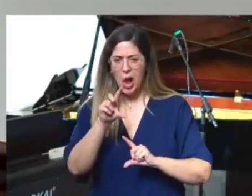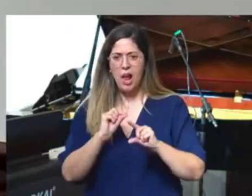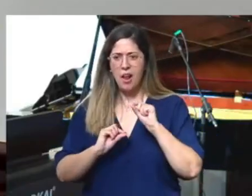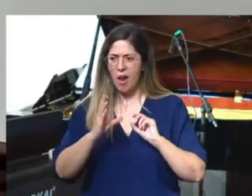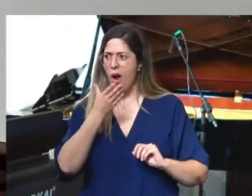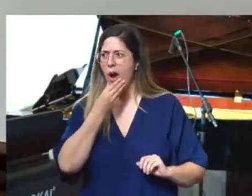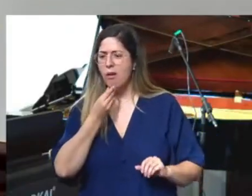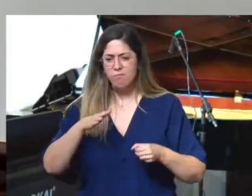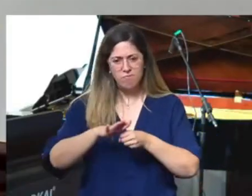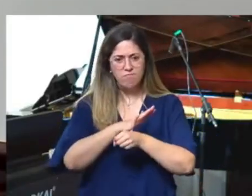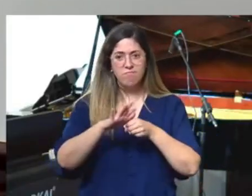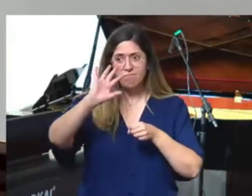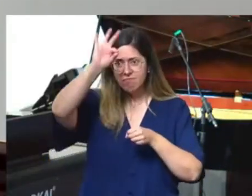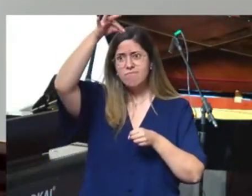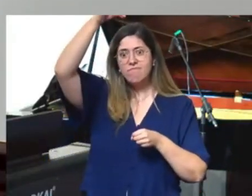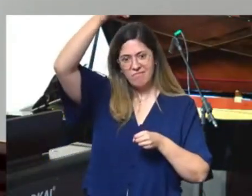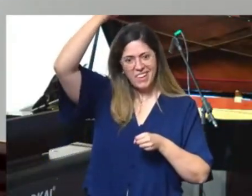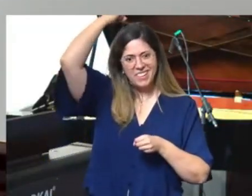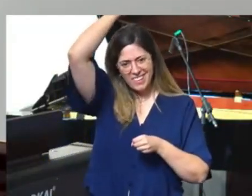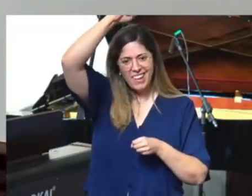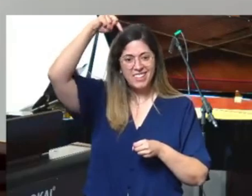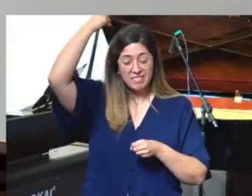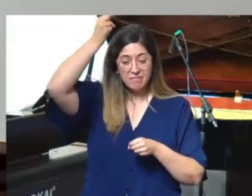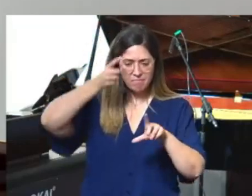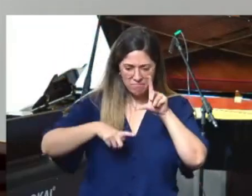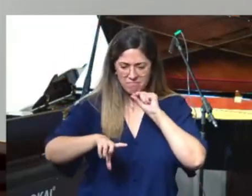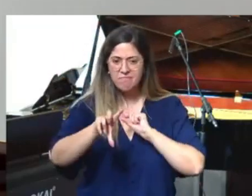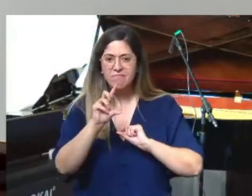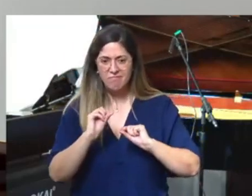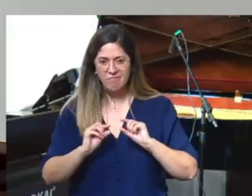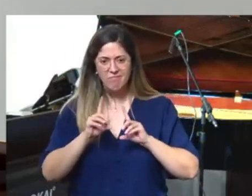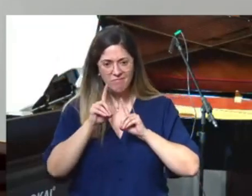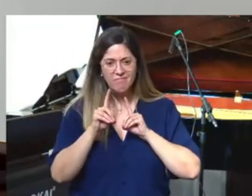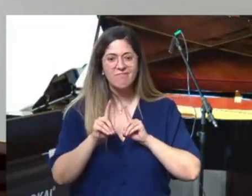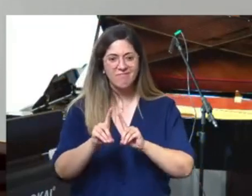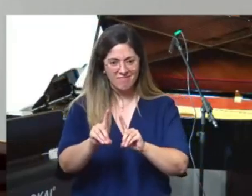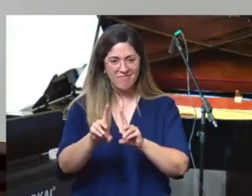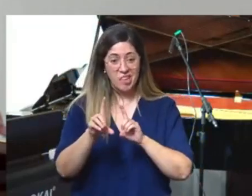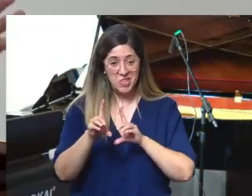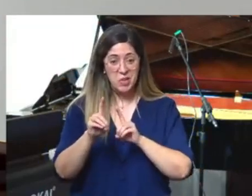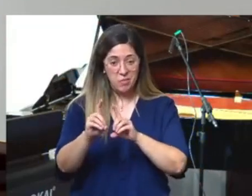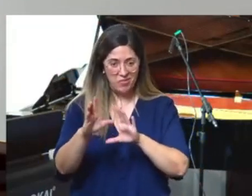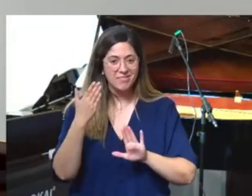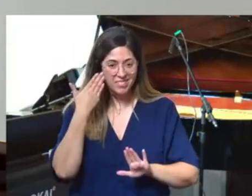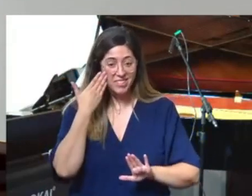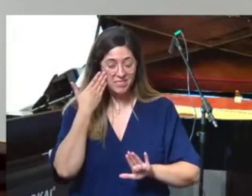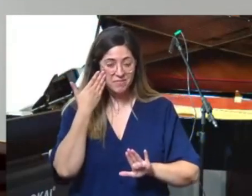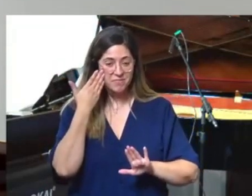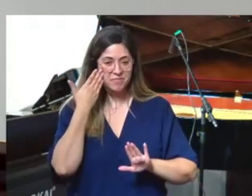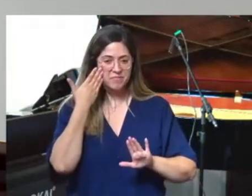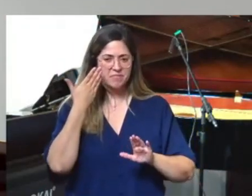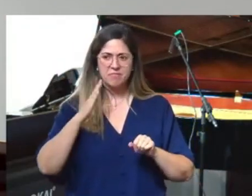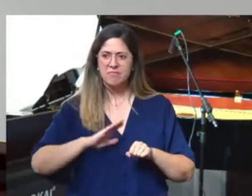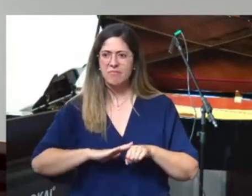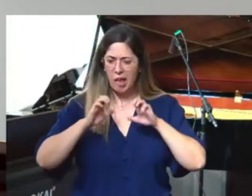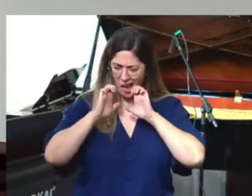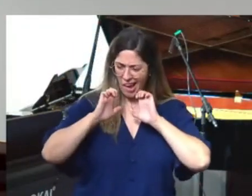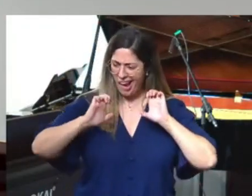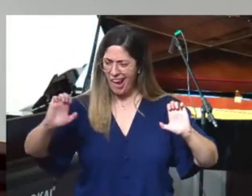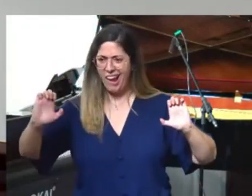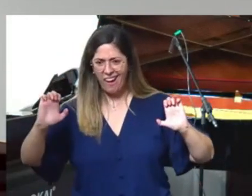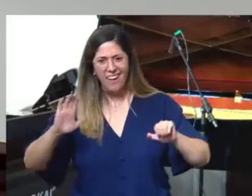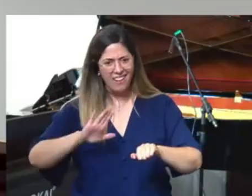Santo. E o texto do capítulo 1 nos fala a respeito das qualificações desses homens que devem levar avante